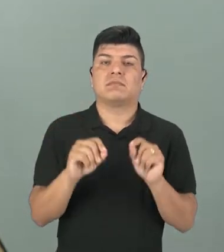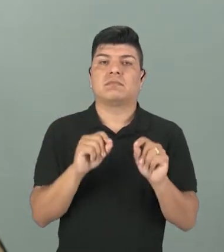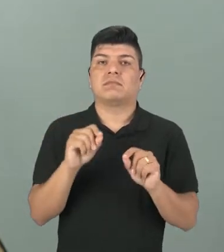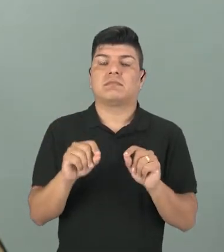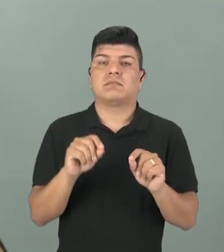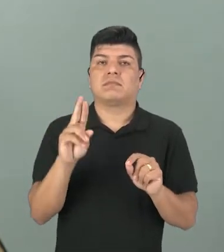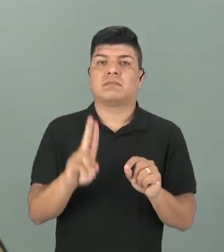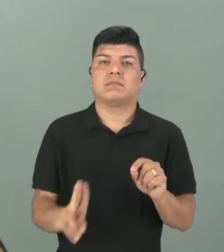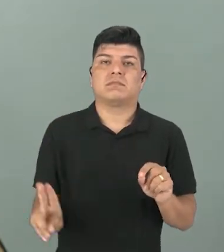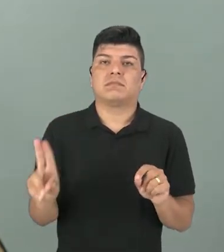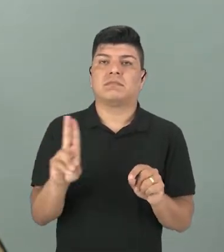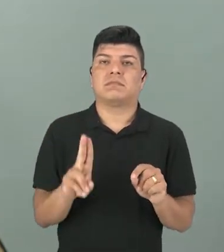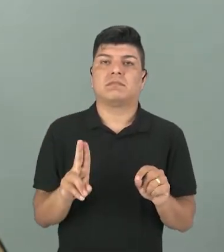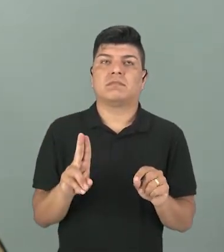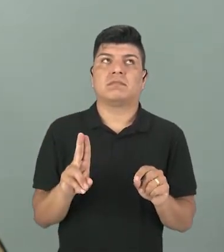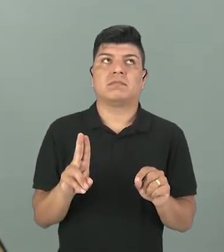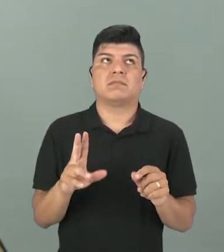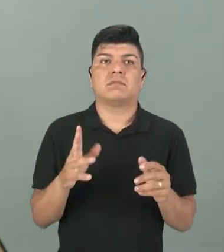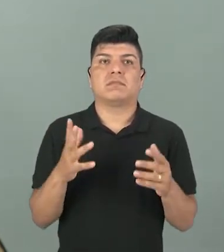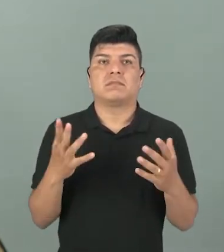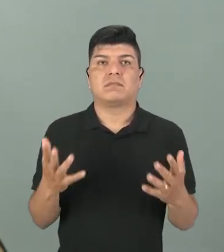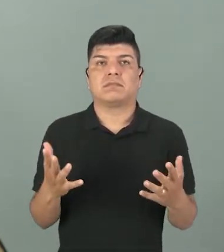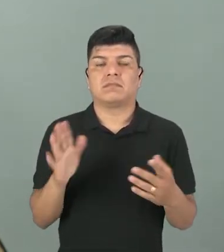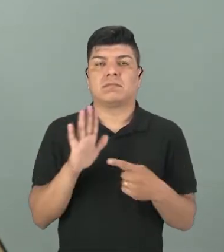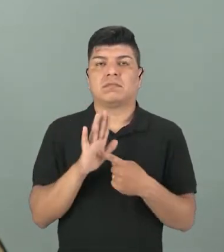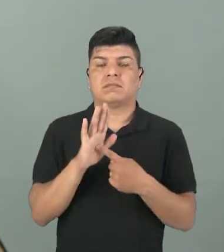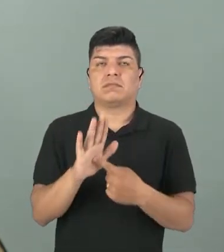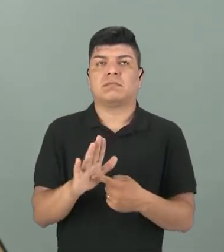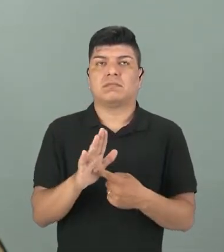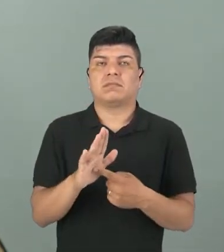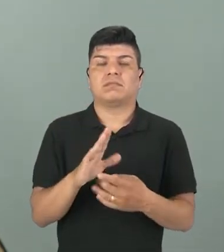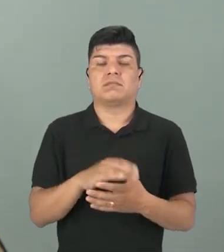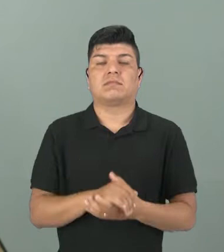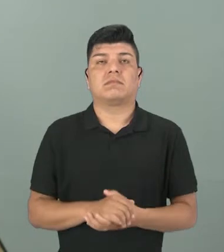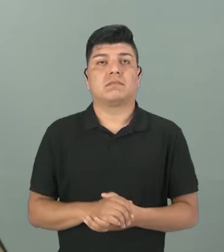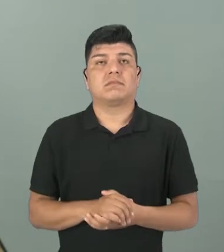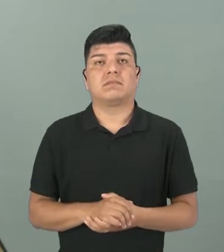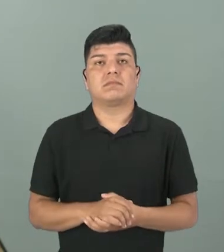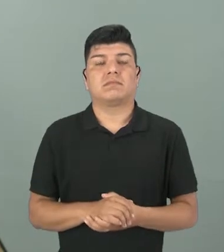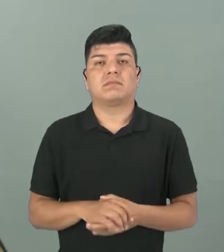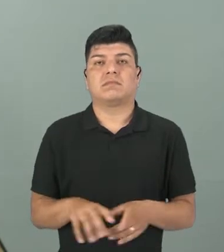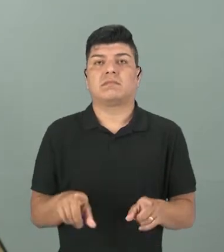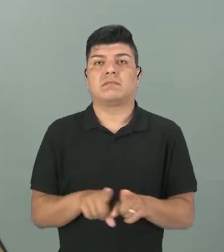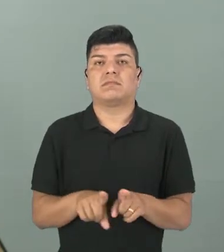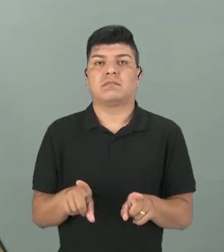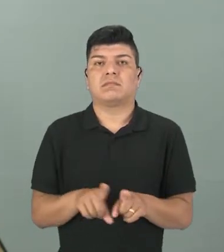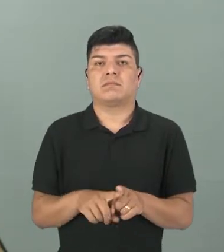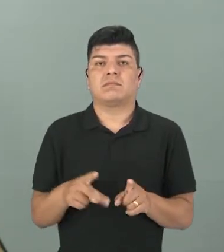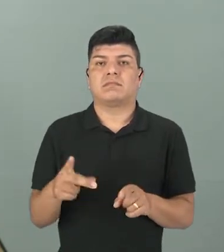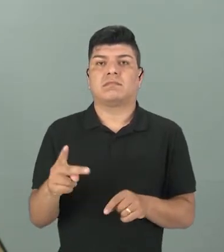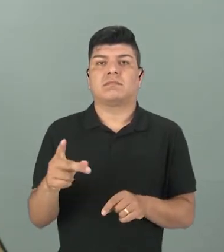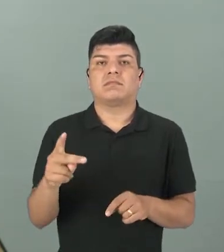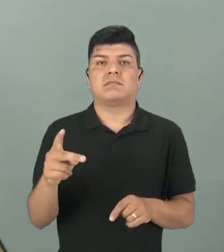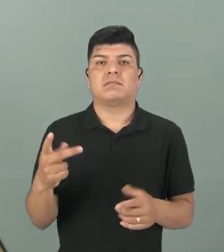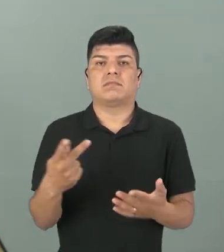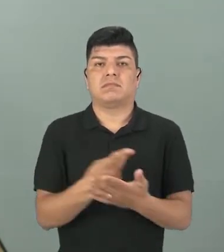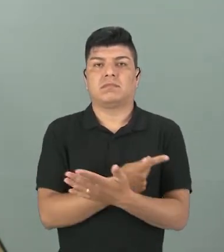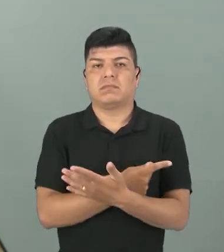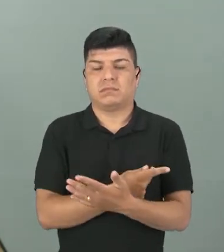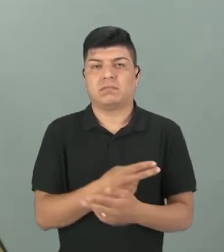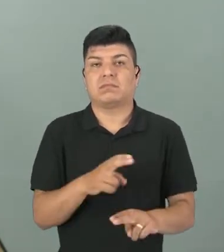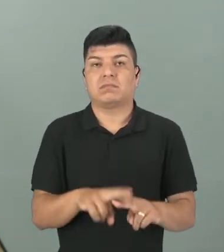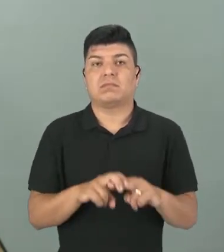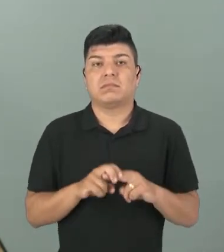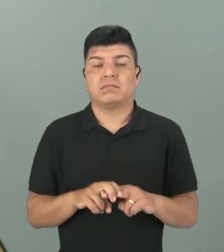serve para ilustrar, né? E eternizar momentos. E